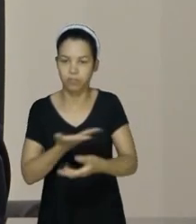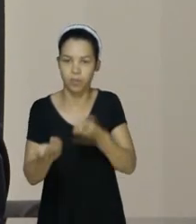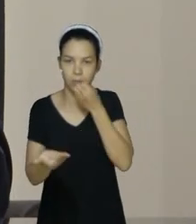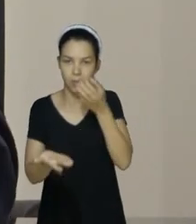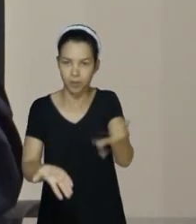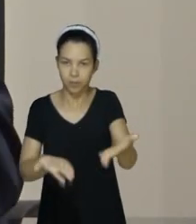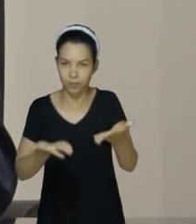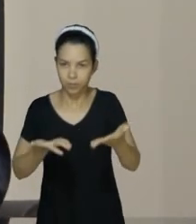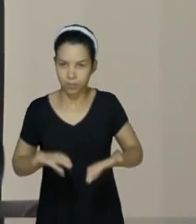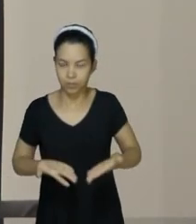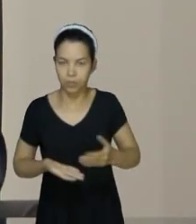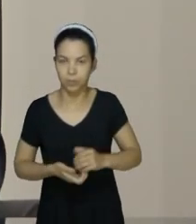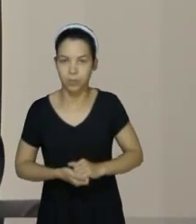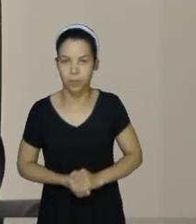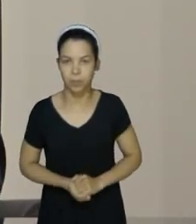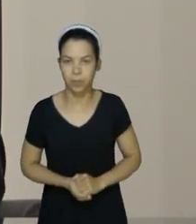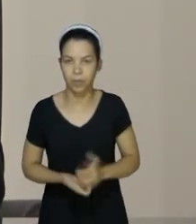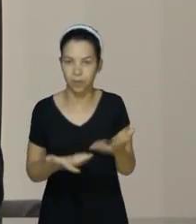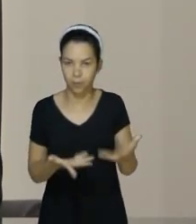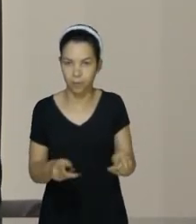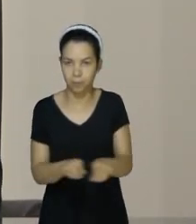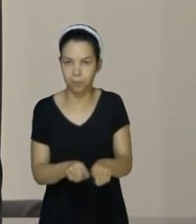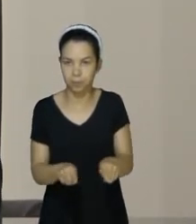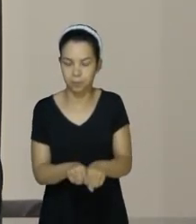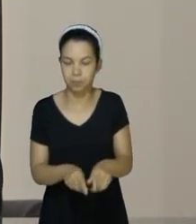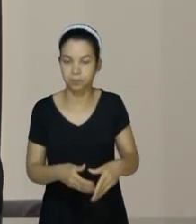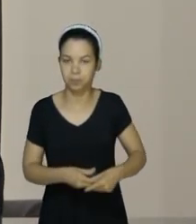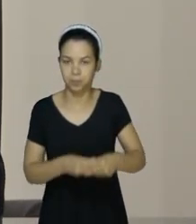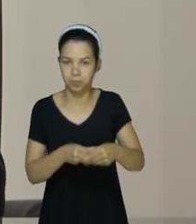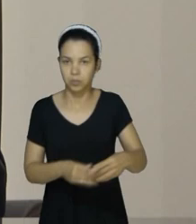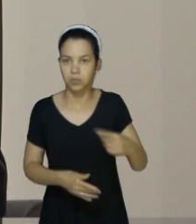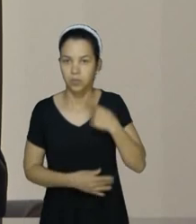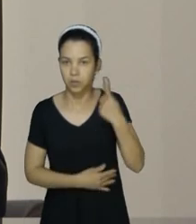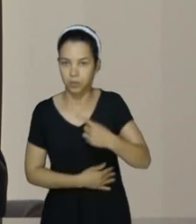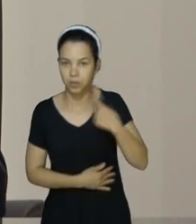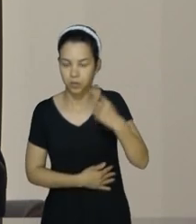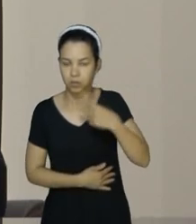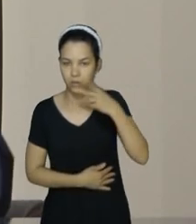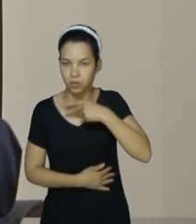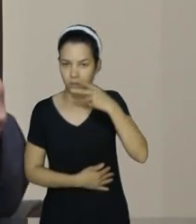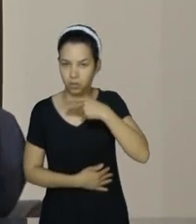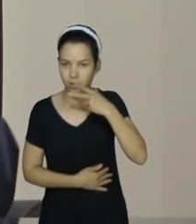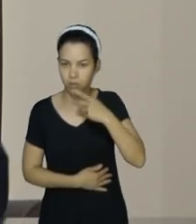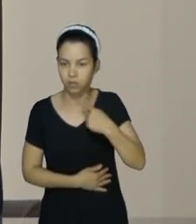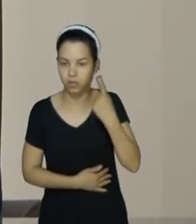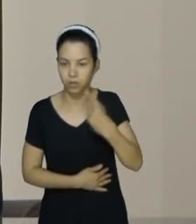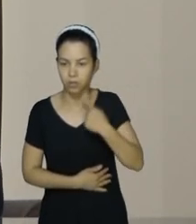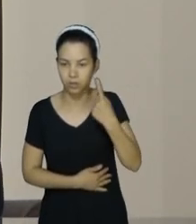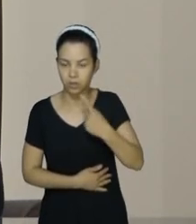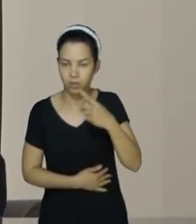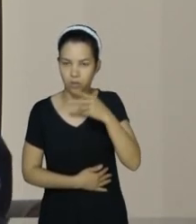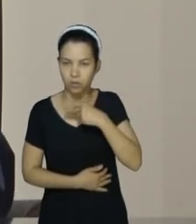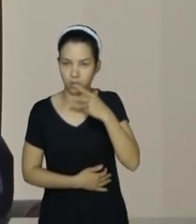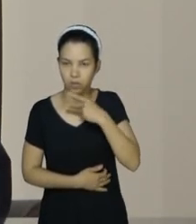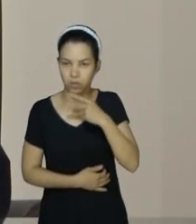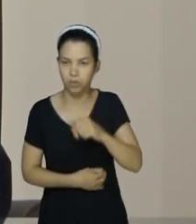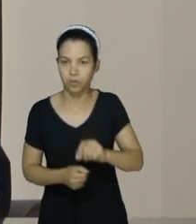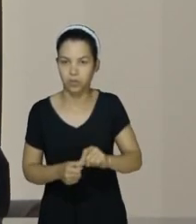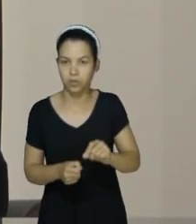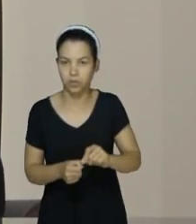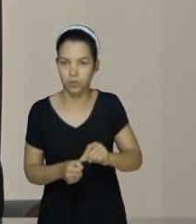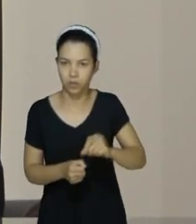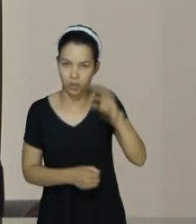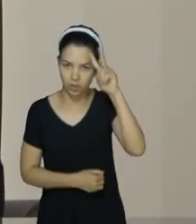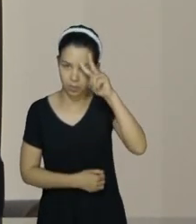bem-vindos. Eu quero também cumprimentar o deputado Kennedy. Deputado Kennedy fez aqui uma